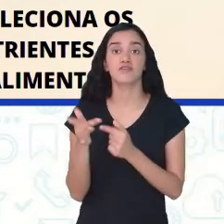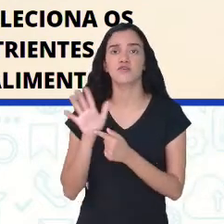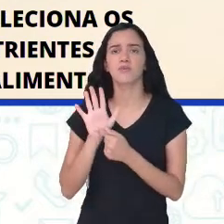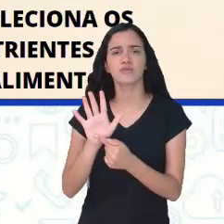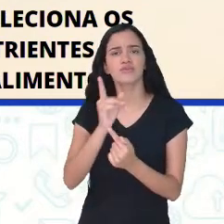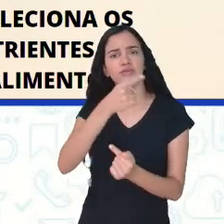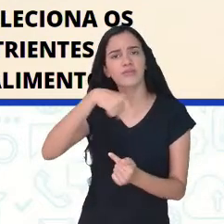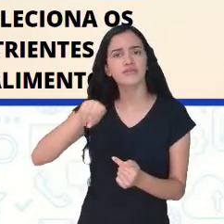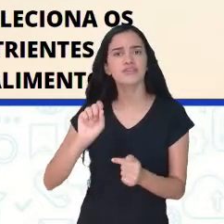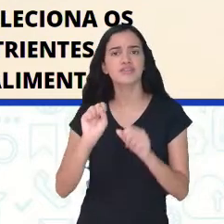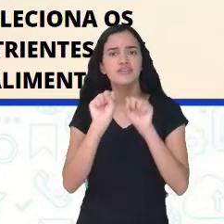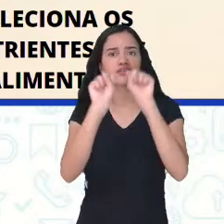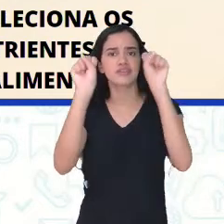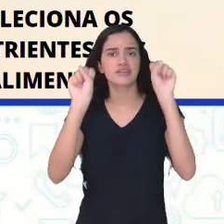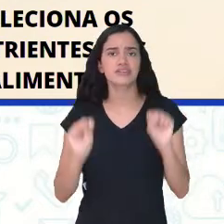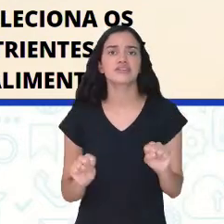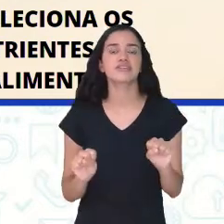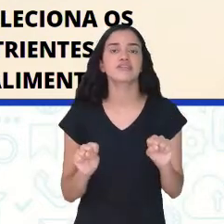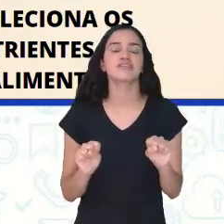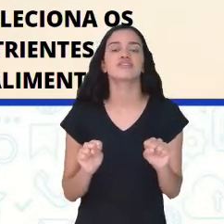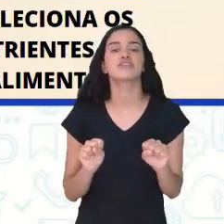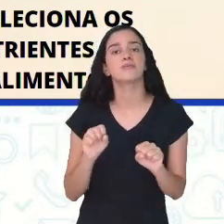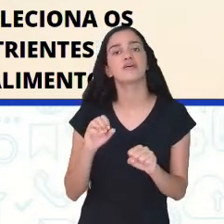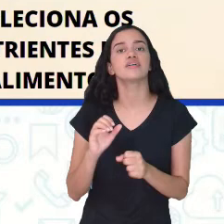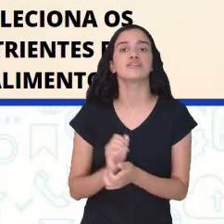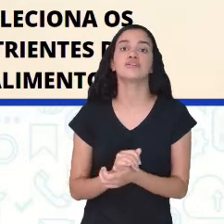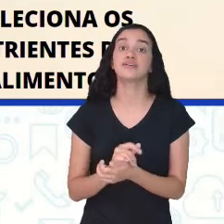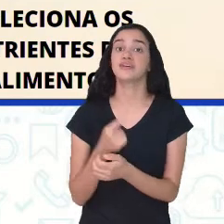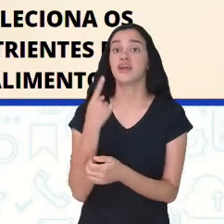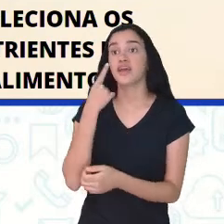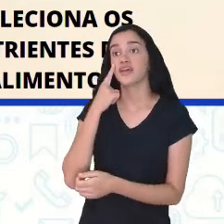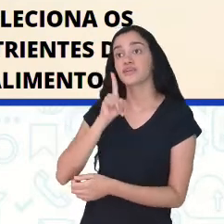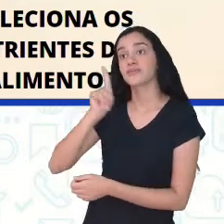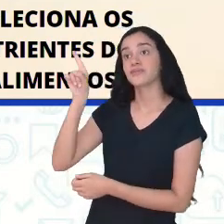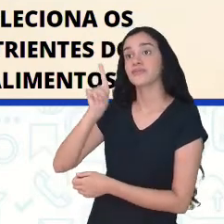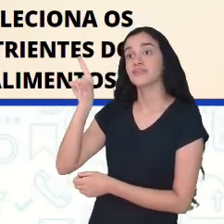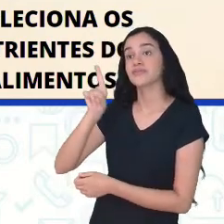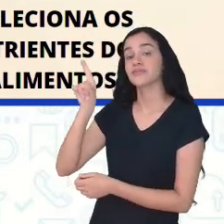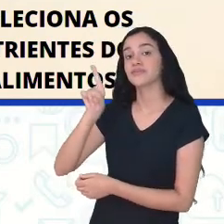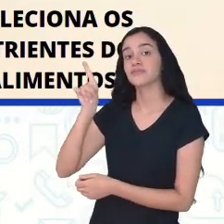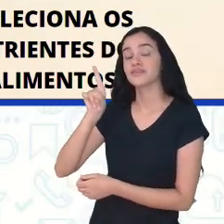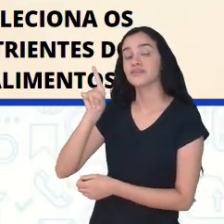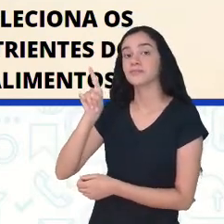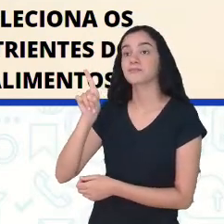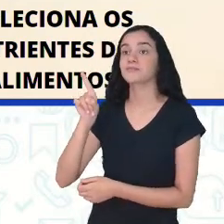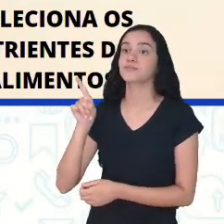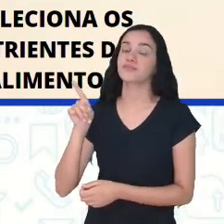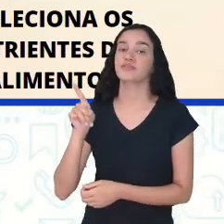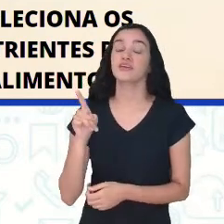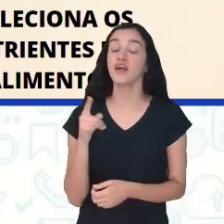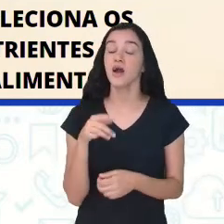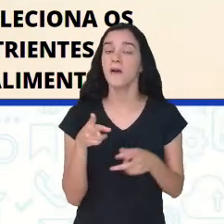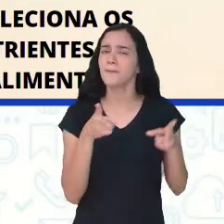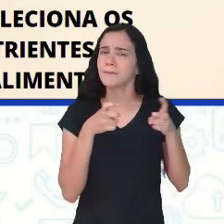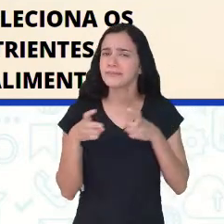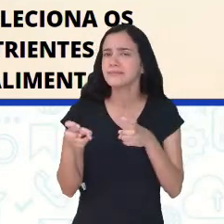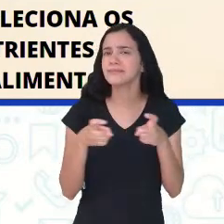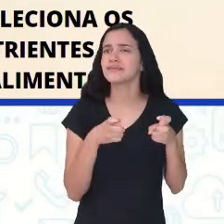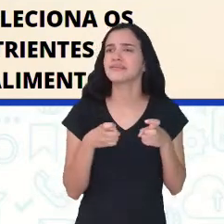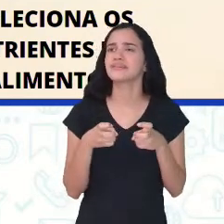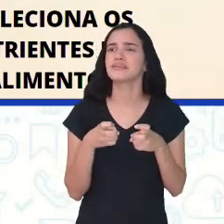a questão do sistema circulatório. E aí a gente vai ver o que é que o sistema circulatório faz. Então vejam aqui,